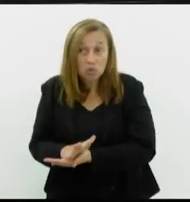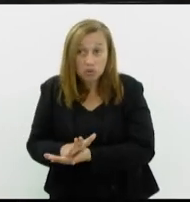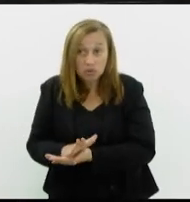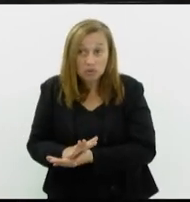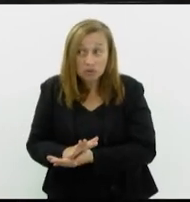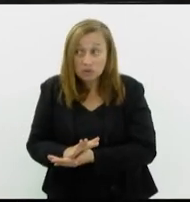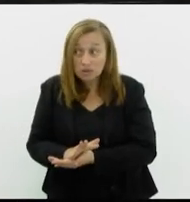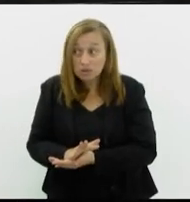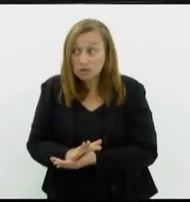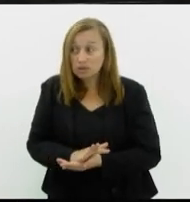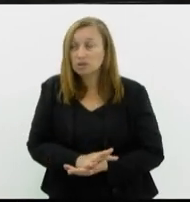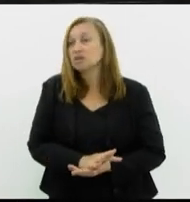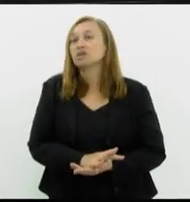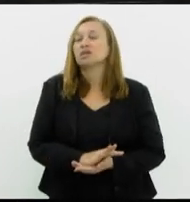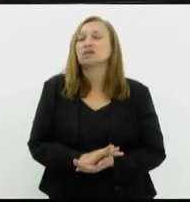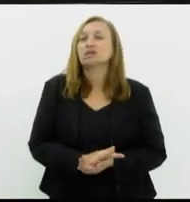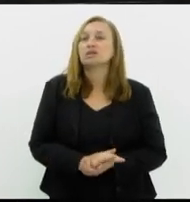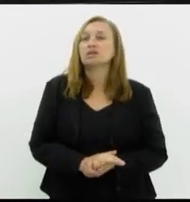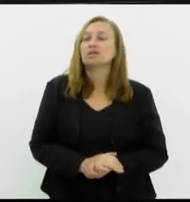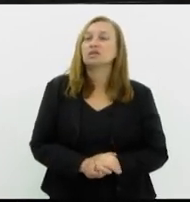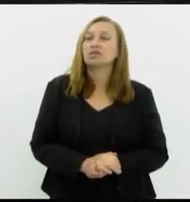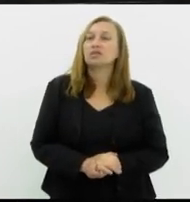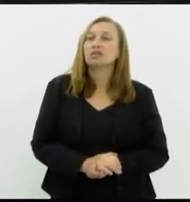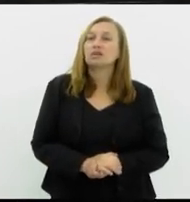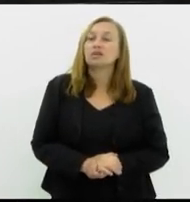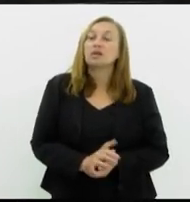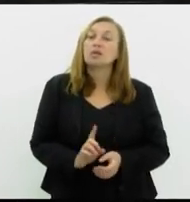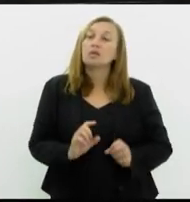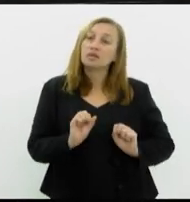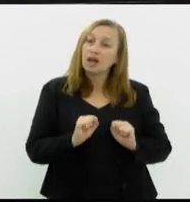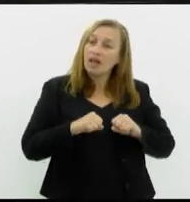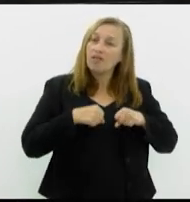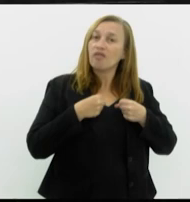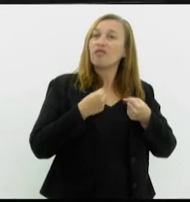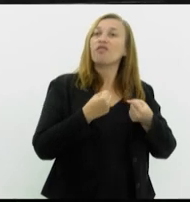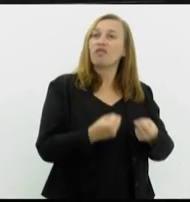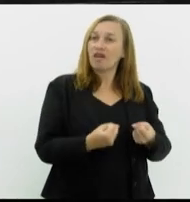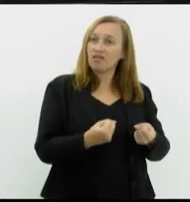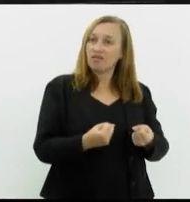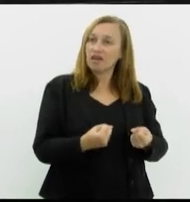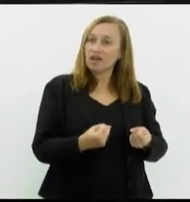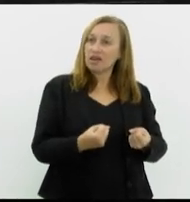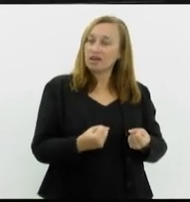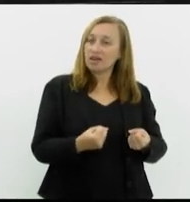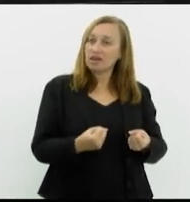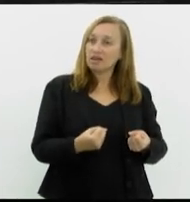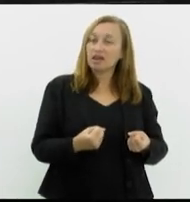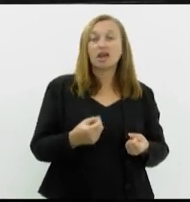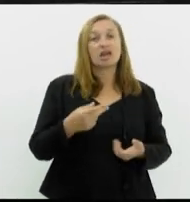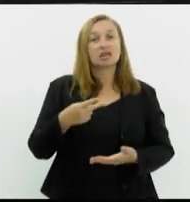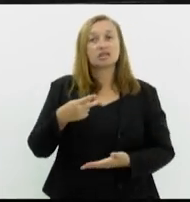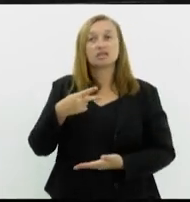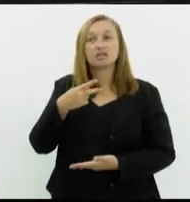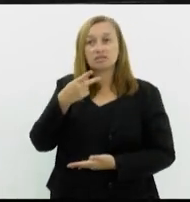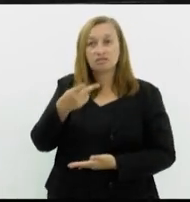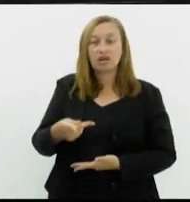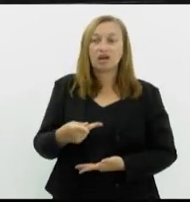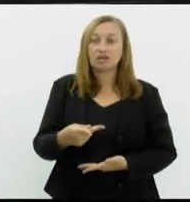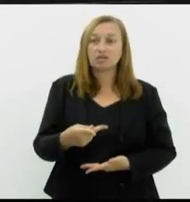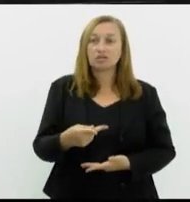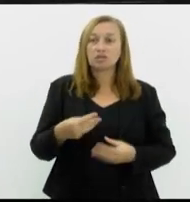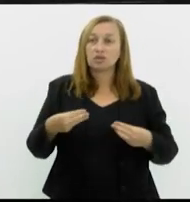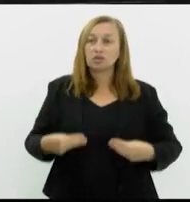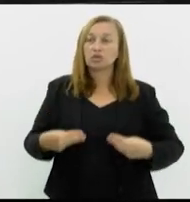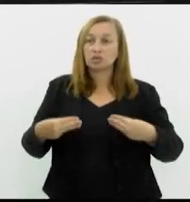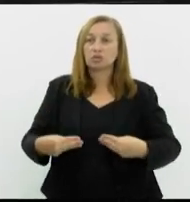por descumprimento do regime. E na defesa, eles afirmam que o